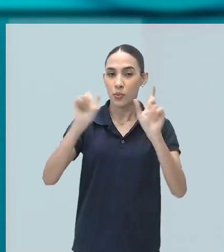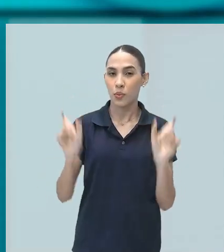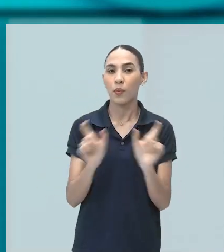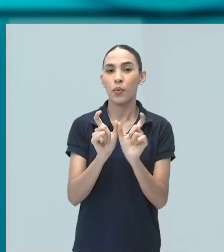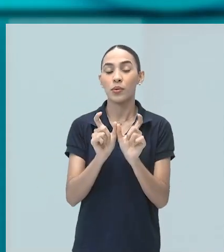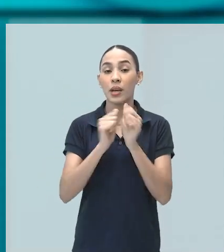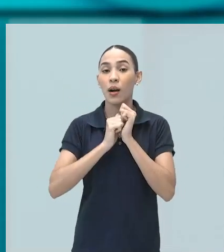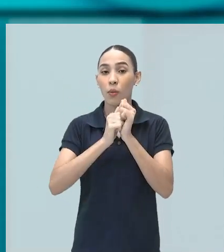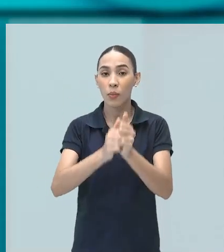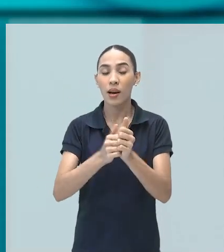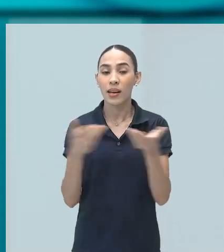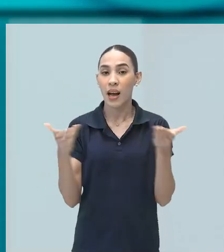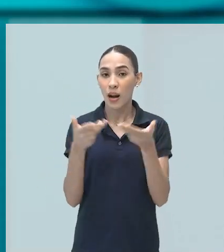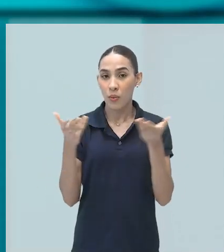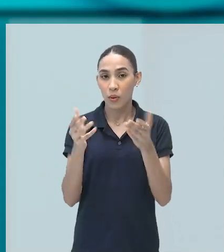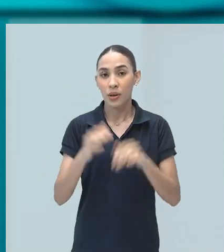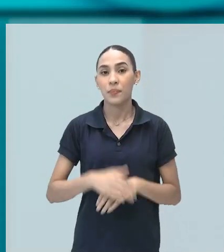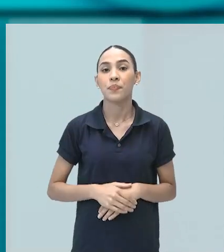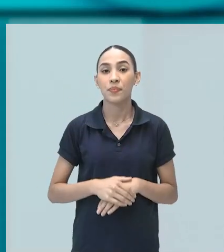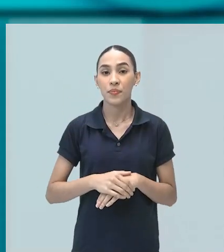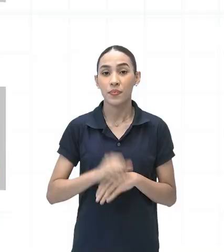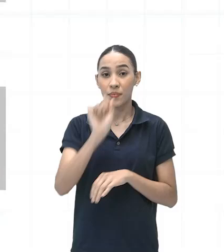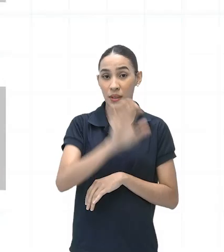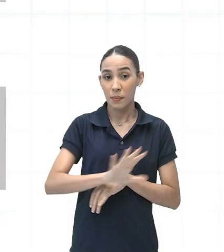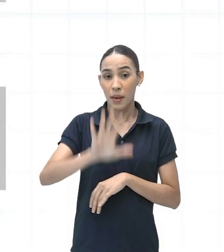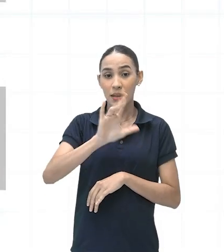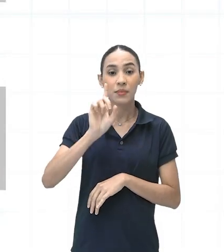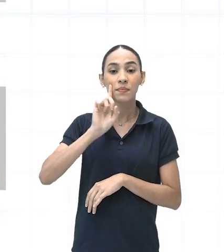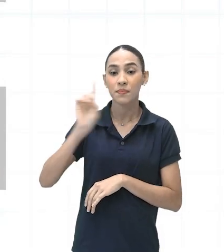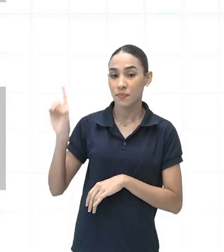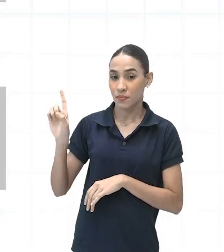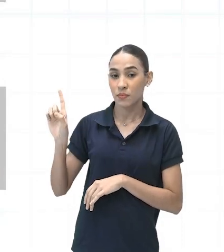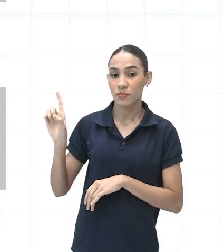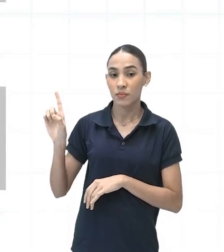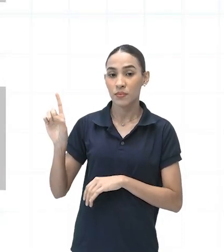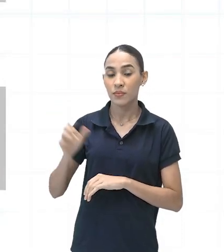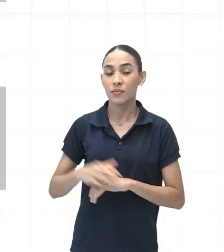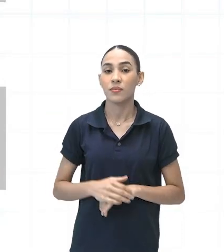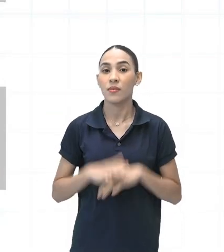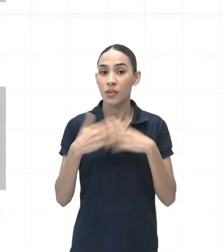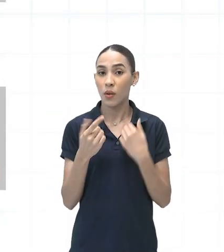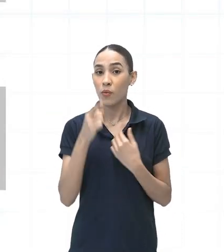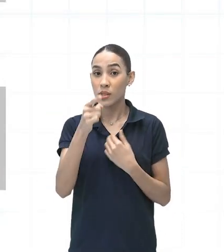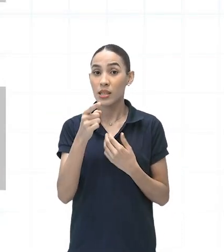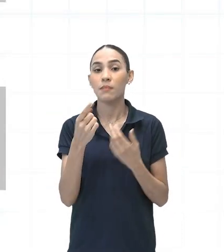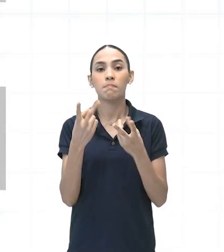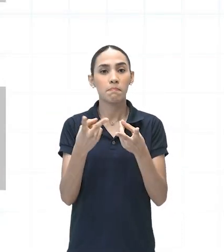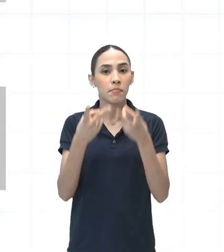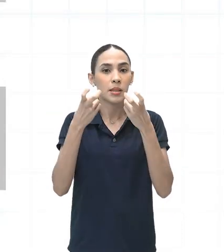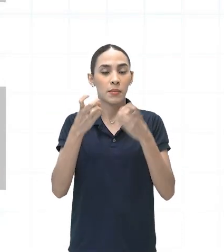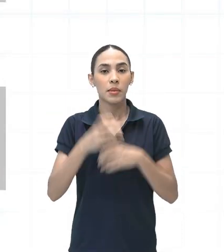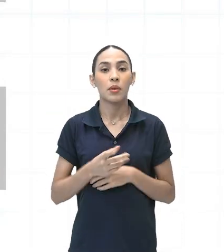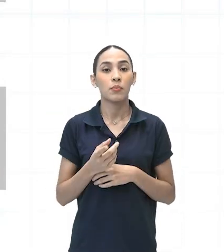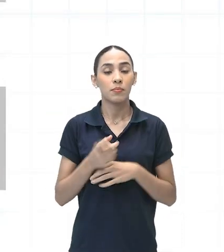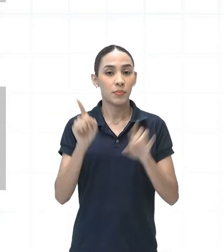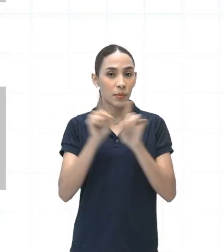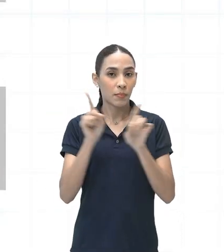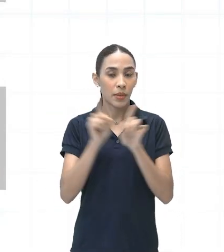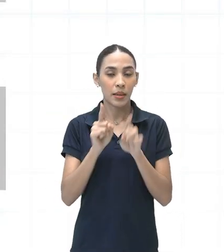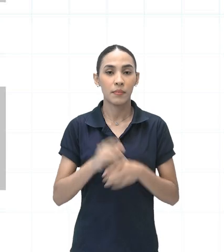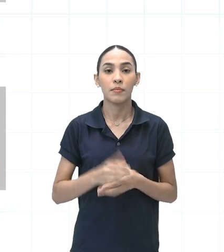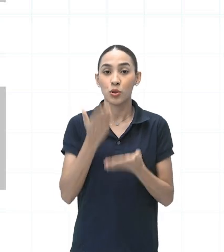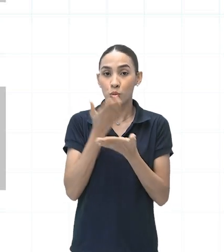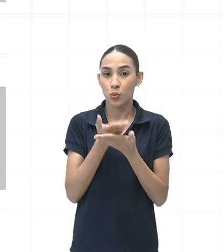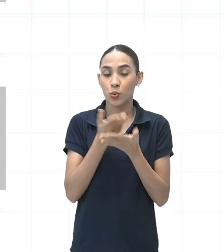composto, acompanhem aí o nosso diagrama. Vamos lá? Olhem só. Então, vocês viram, né? A gente vê que estamos no